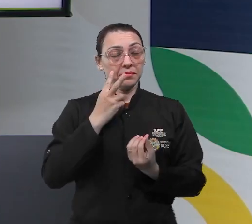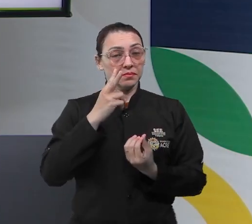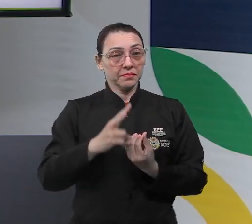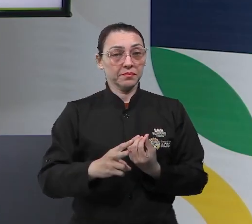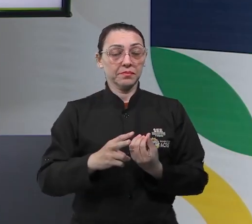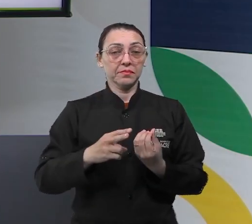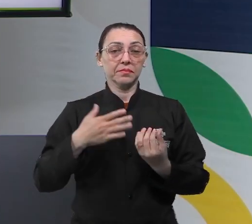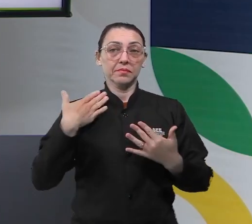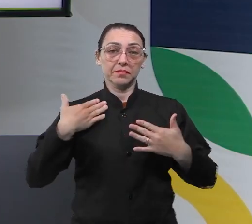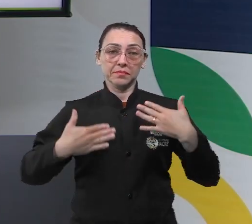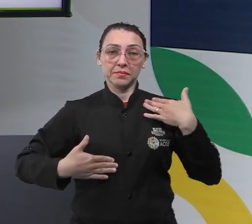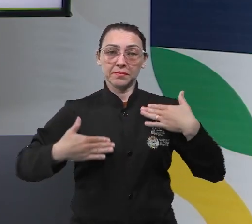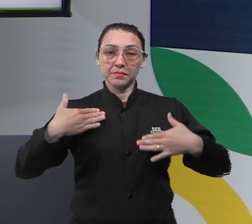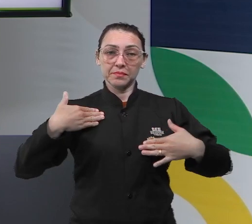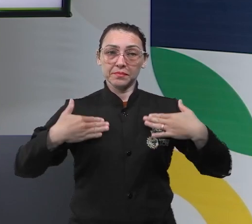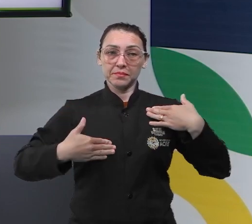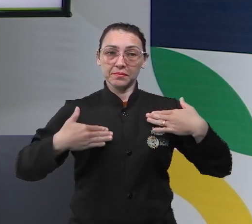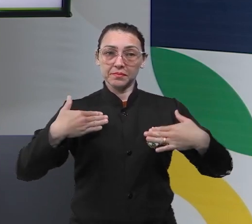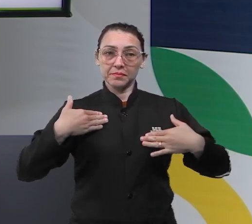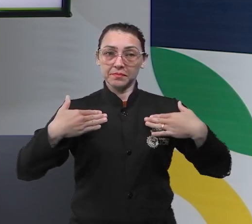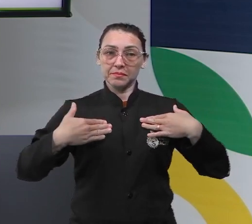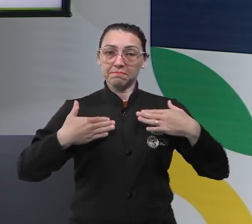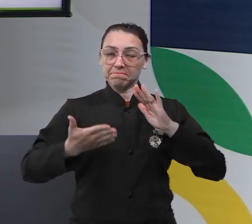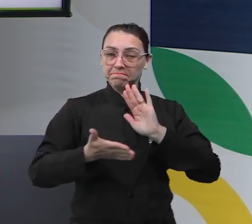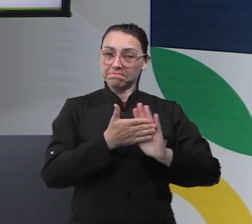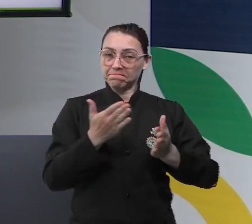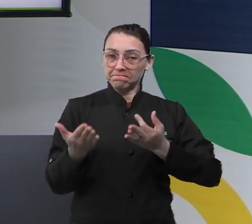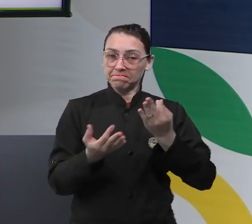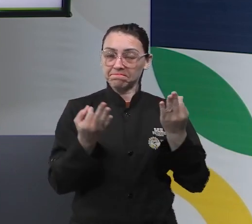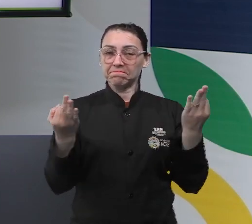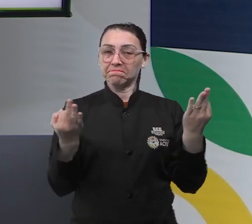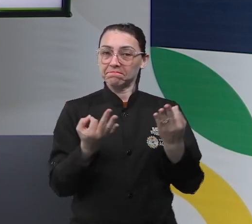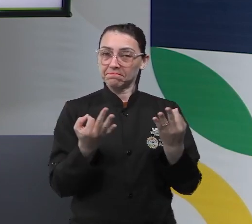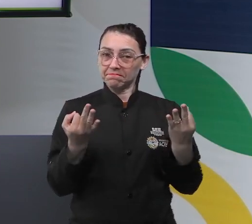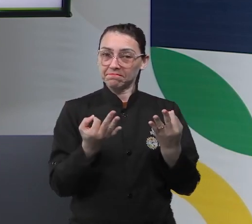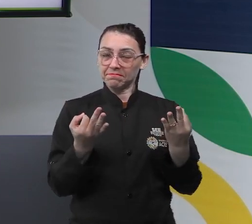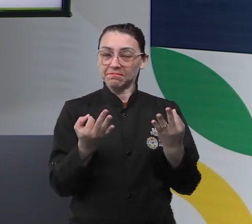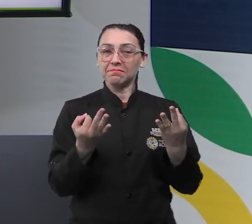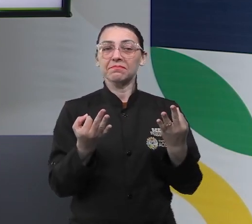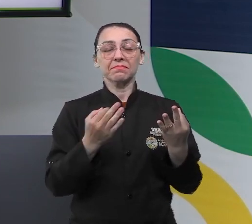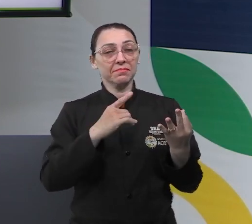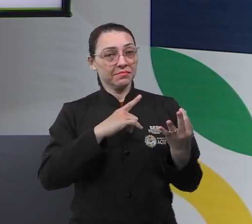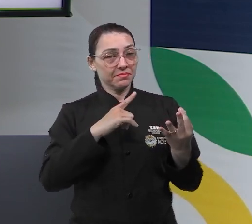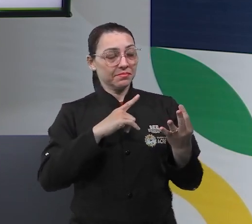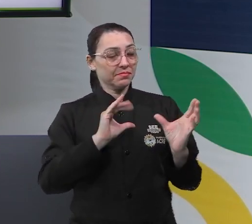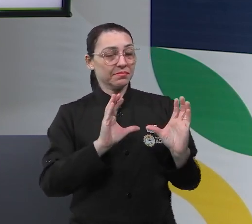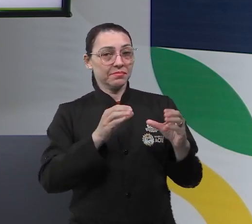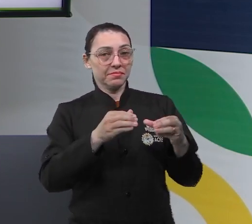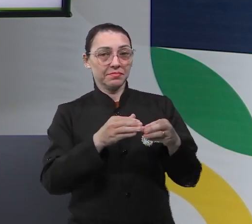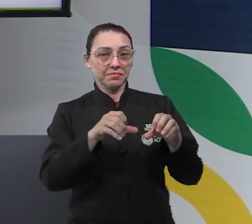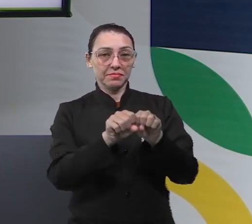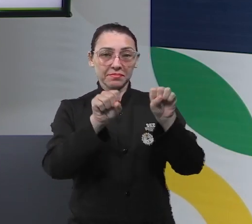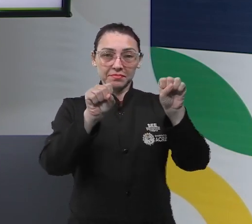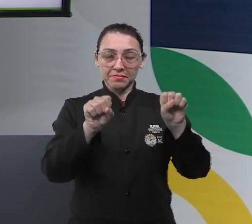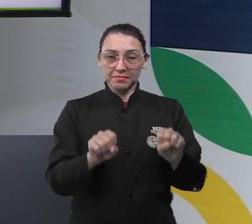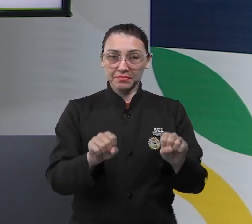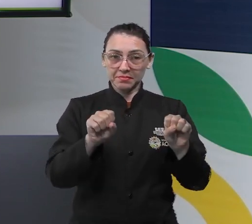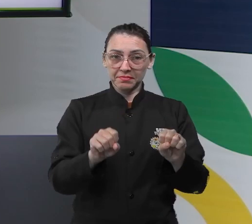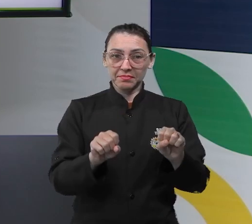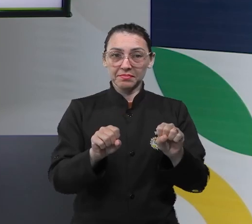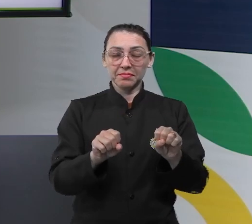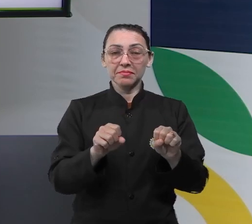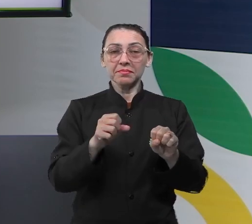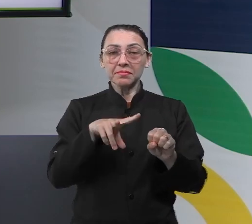corpo humano, ele é uma máquina incrível, eficiente, que tem um conjunto de sistemas,